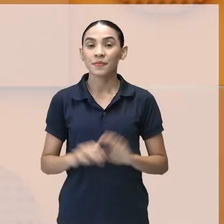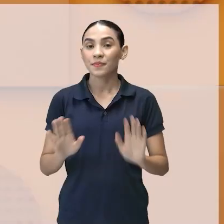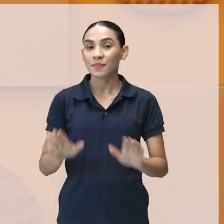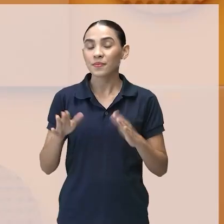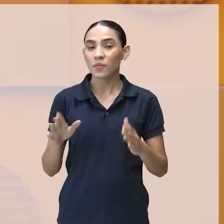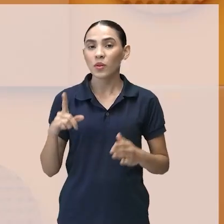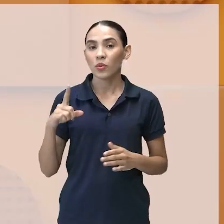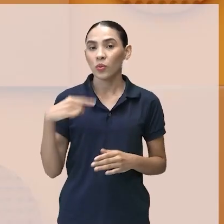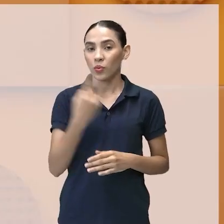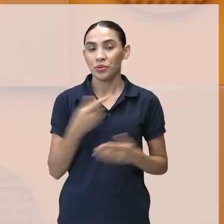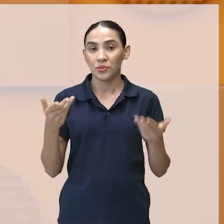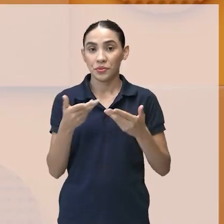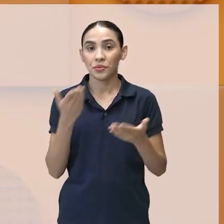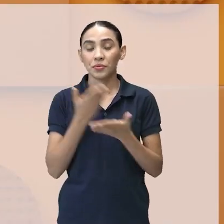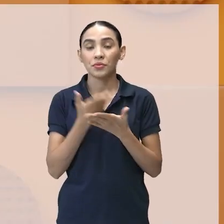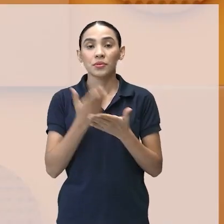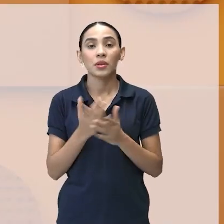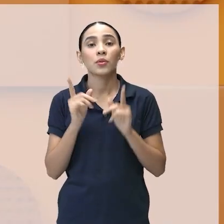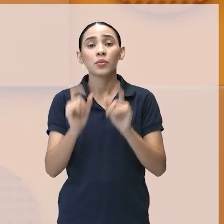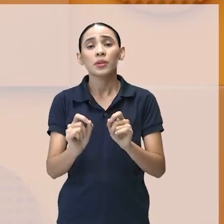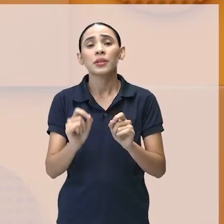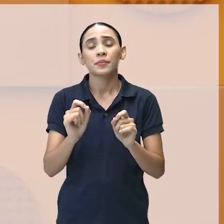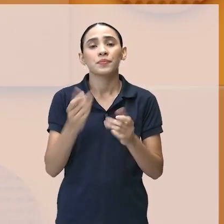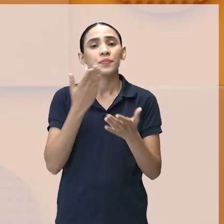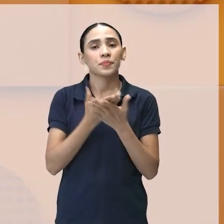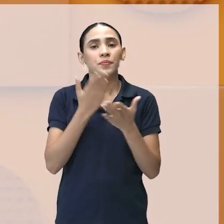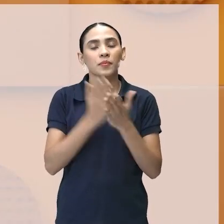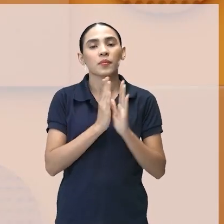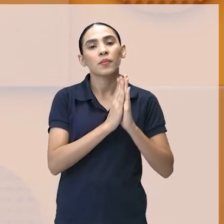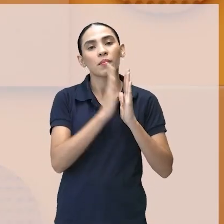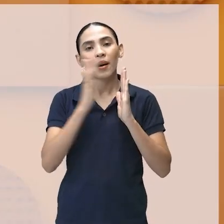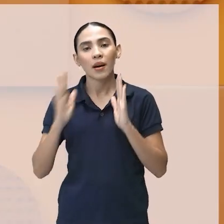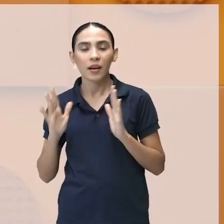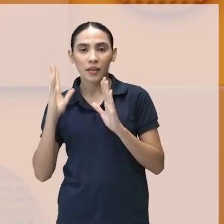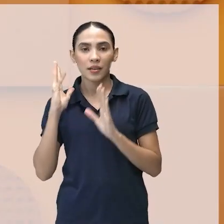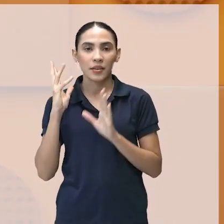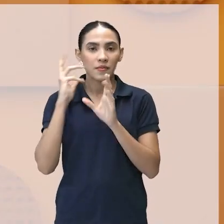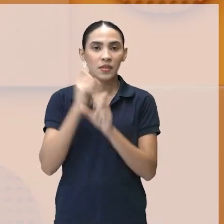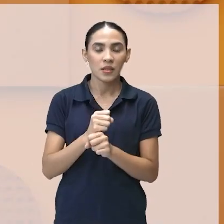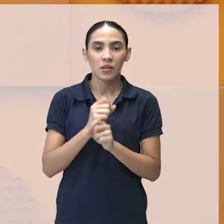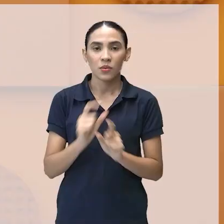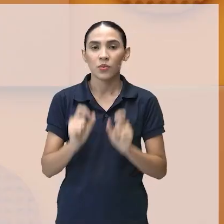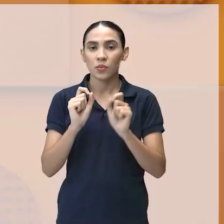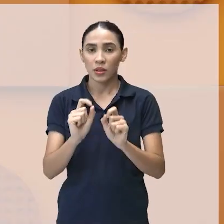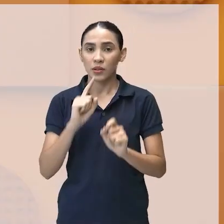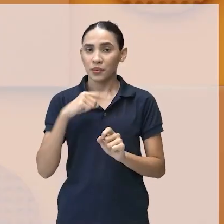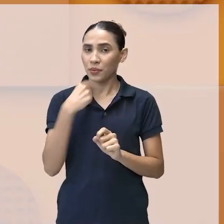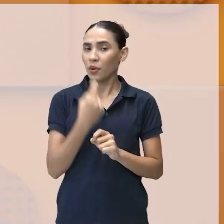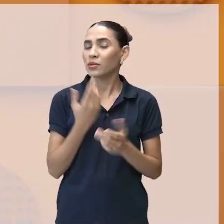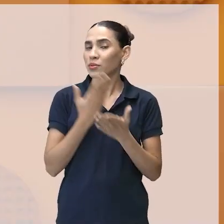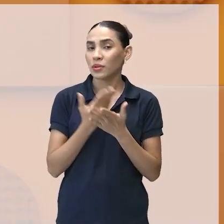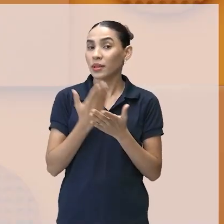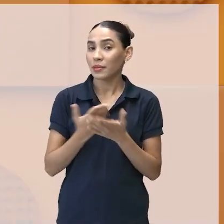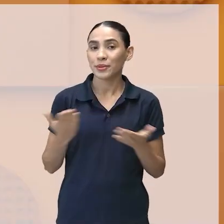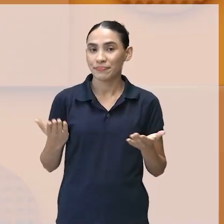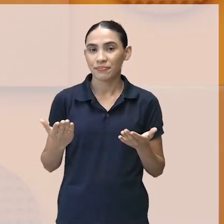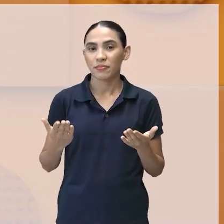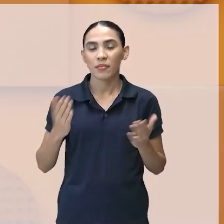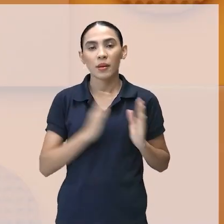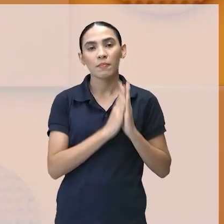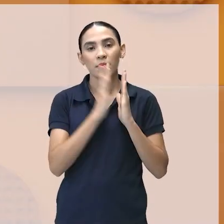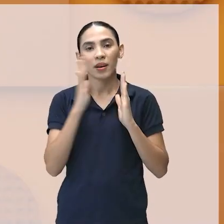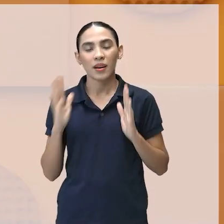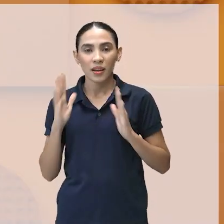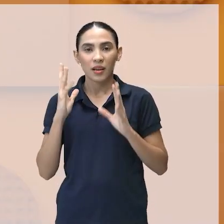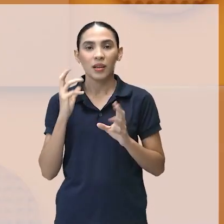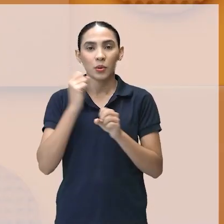Nós iremos verificar o que nós estudaremos aí, né, o que nós estudamos, na verdade, né, durante aí